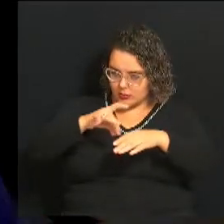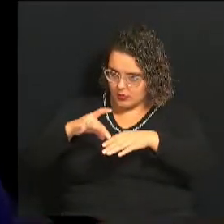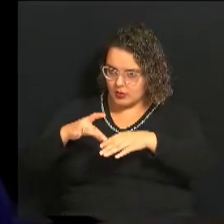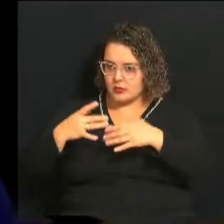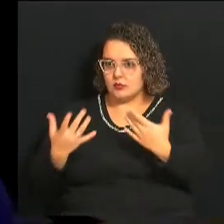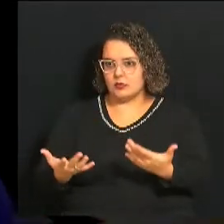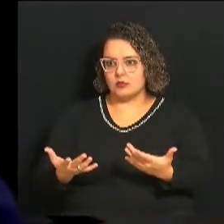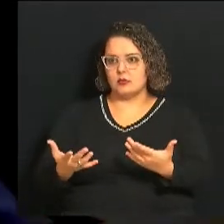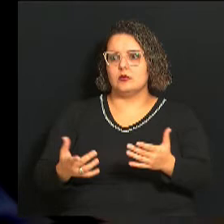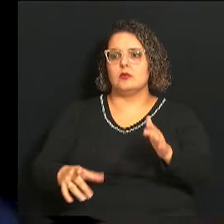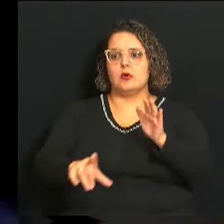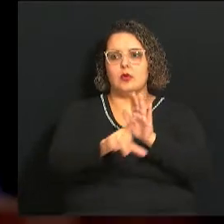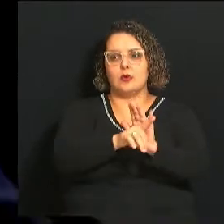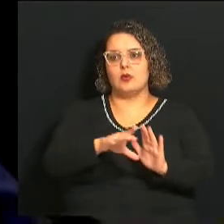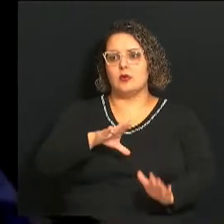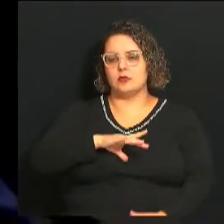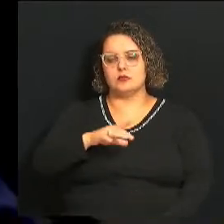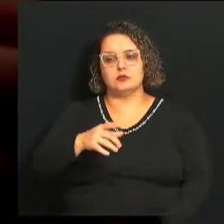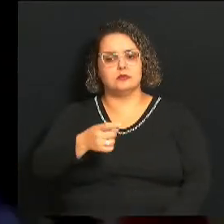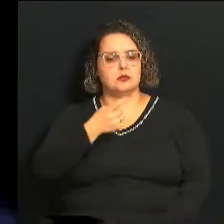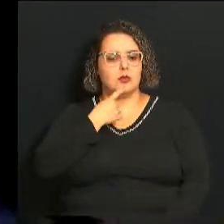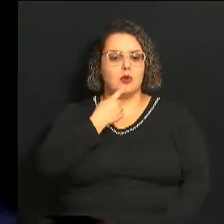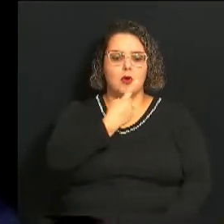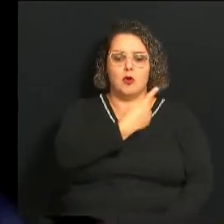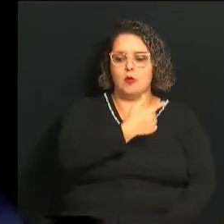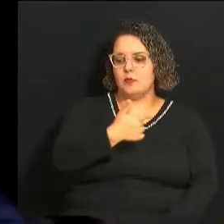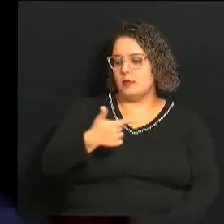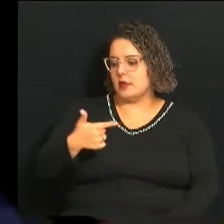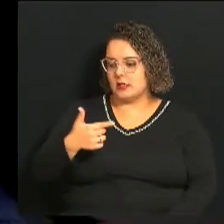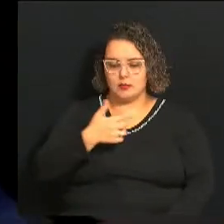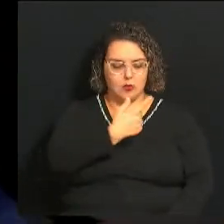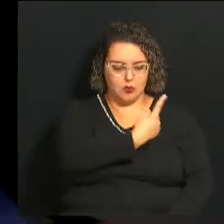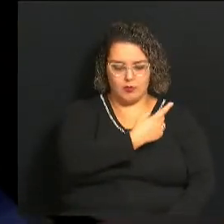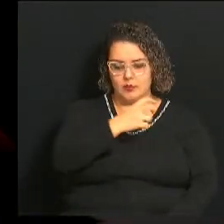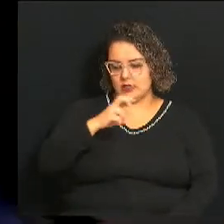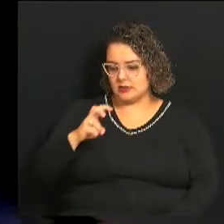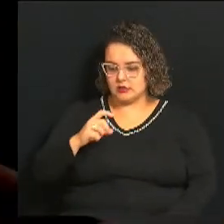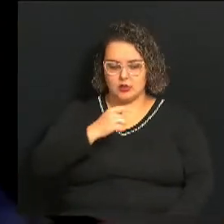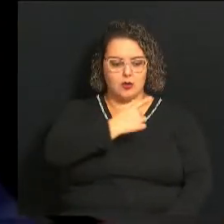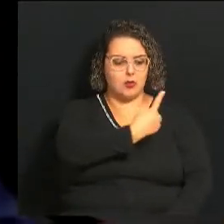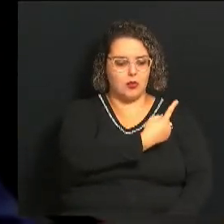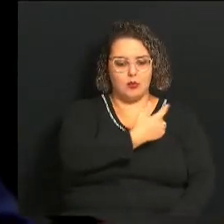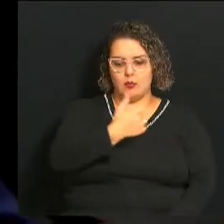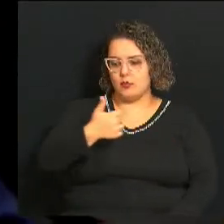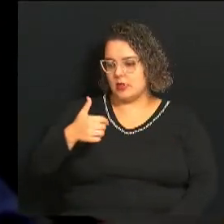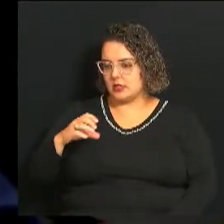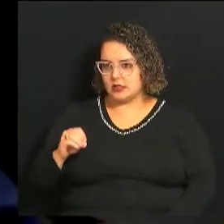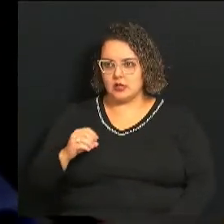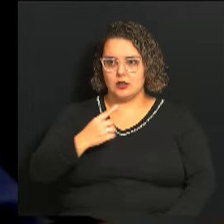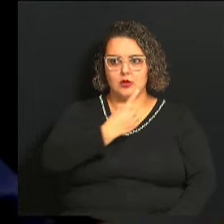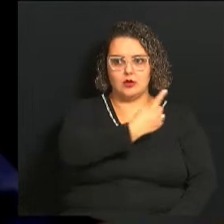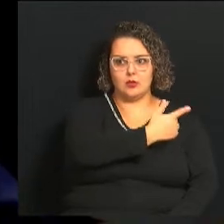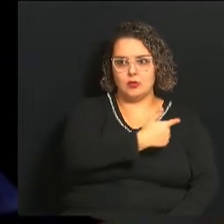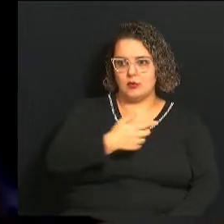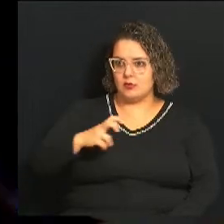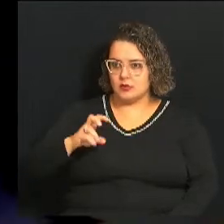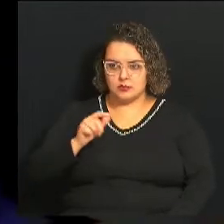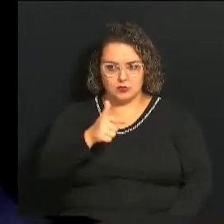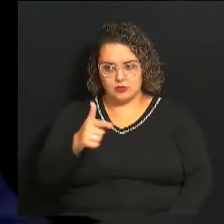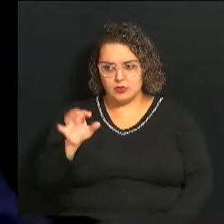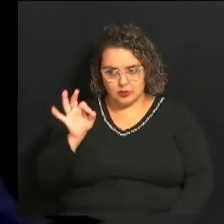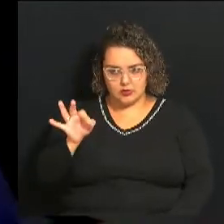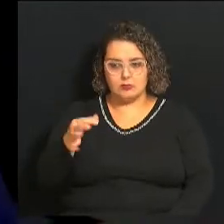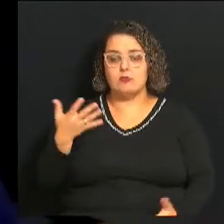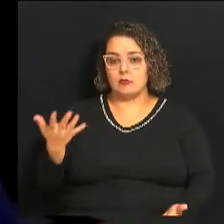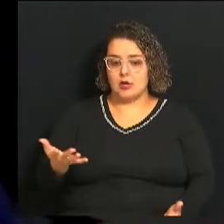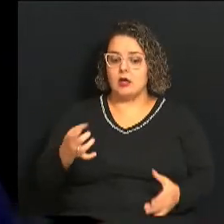com a legislação municipal, seja 1 para 5, 1 para 10, no caso de Campinas, não tenho certeza se é 1 para 25, como o Pedro colocou, mas, assim, é colocar